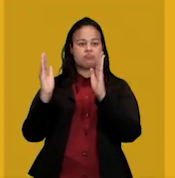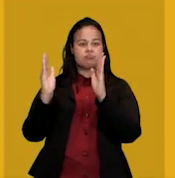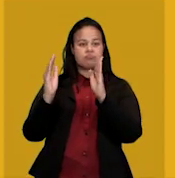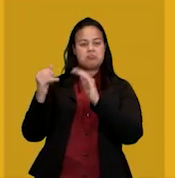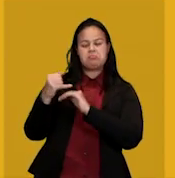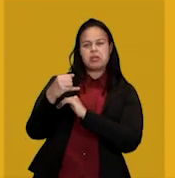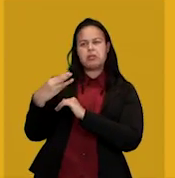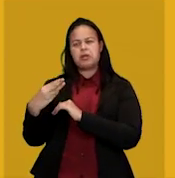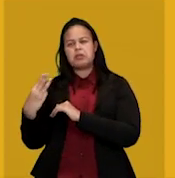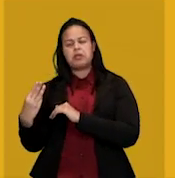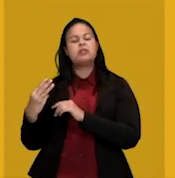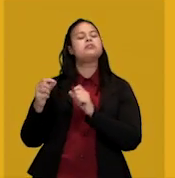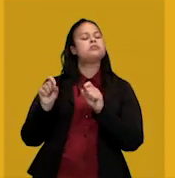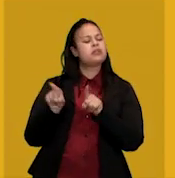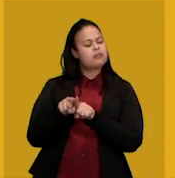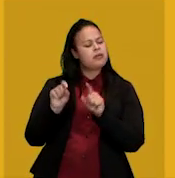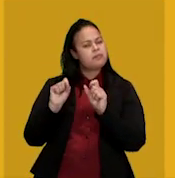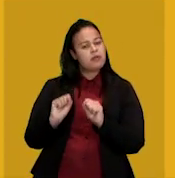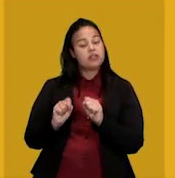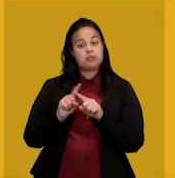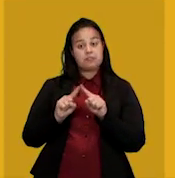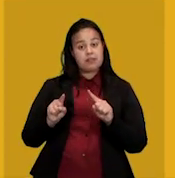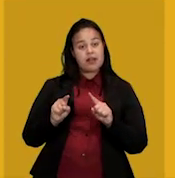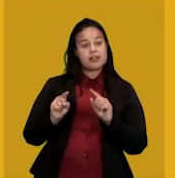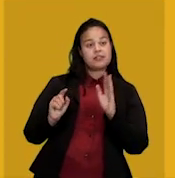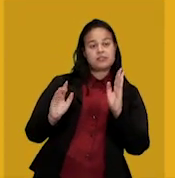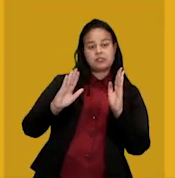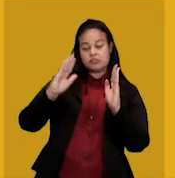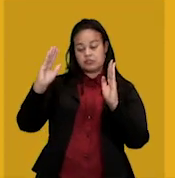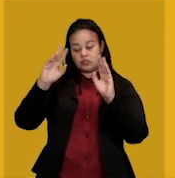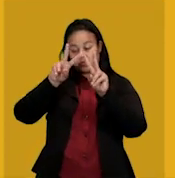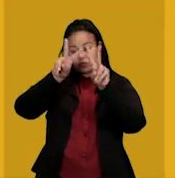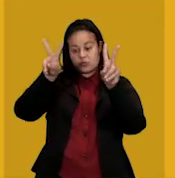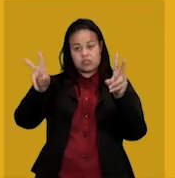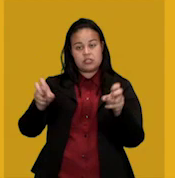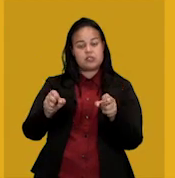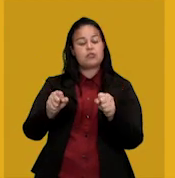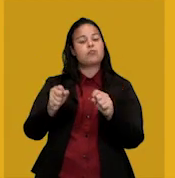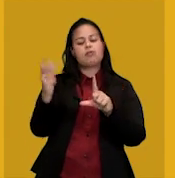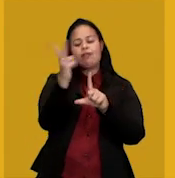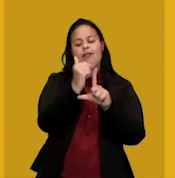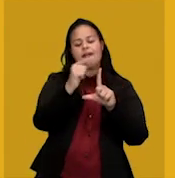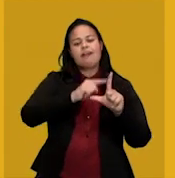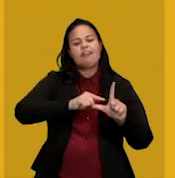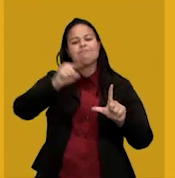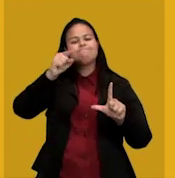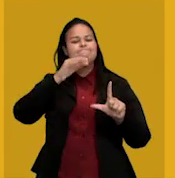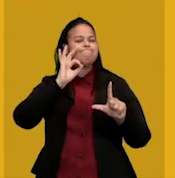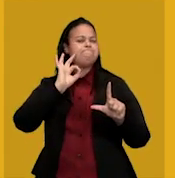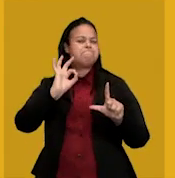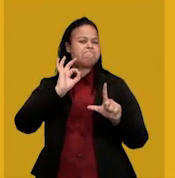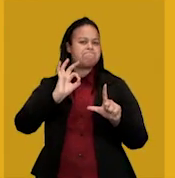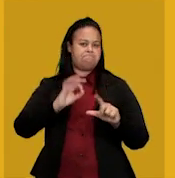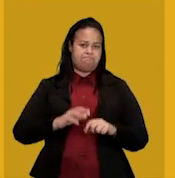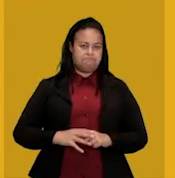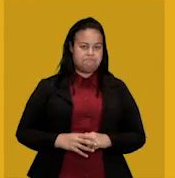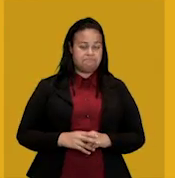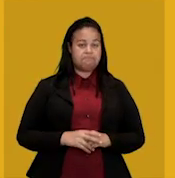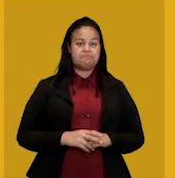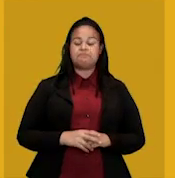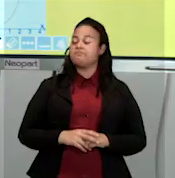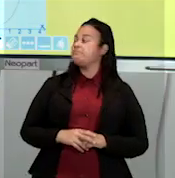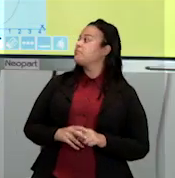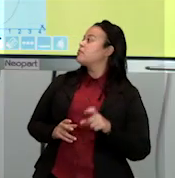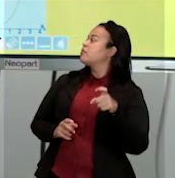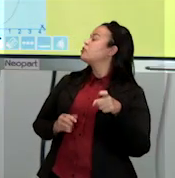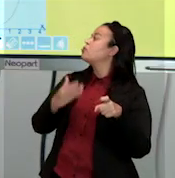bom. Mas esses 5 aqui você consegue fazer um gráfico de boa qualidade. Então, o que eu faço? Eu pego, no lugar do x,